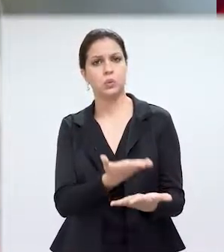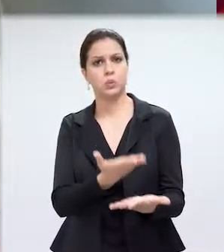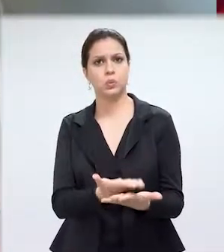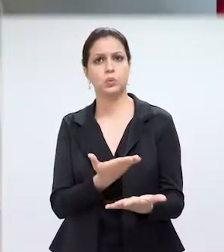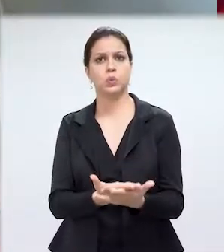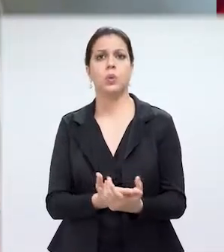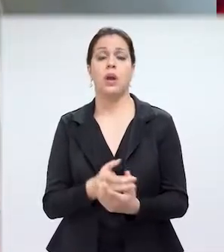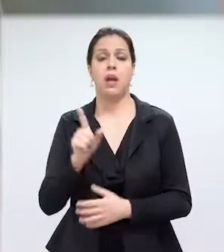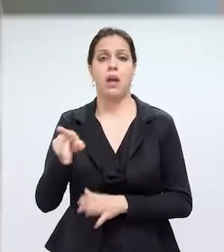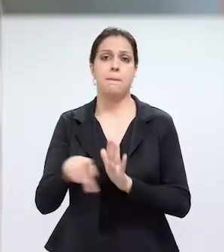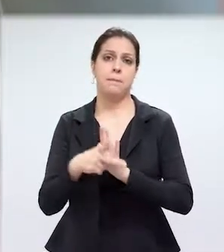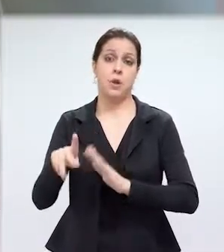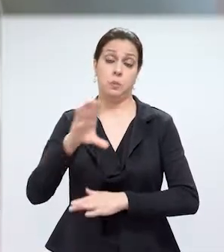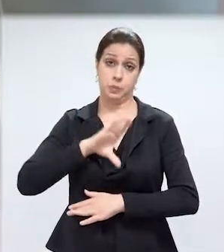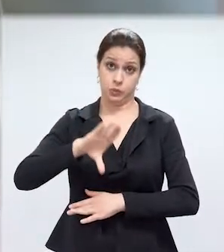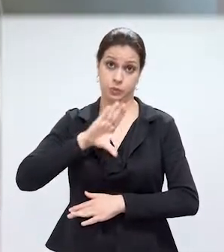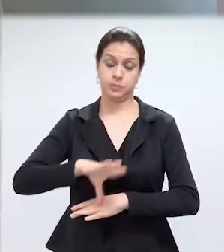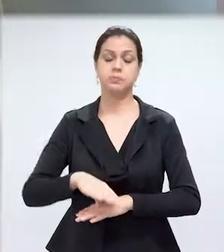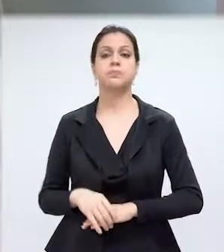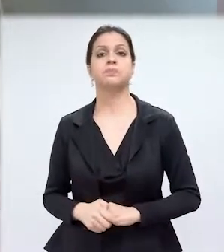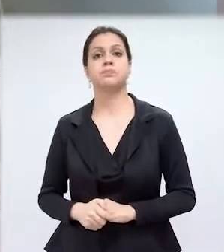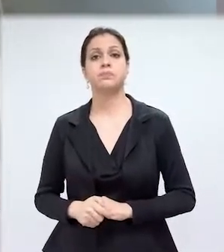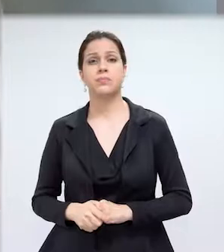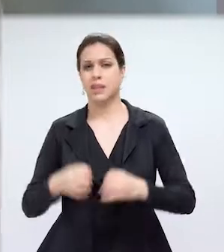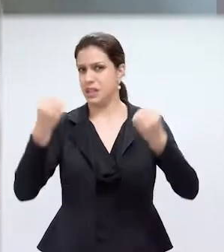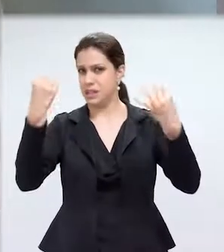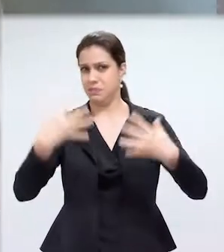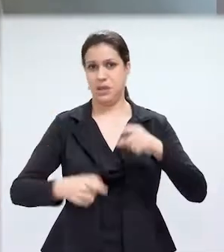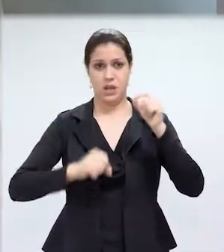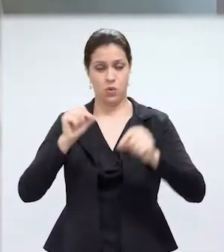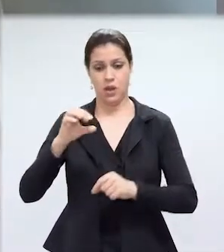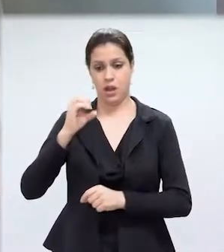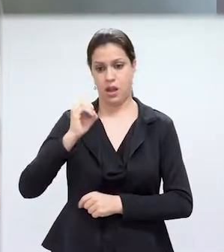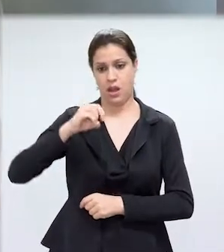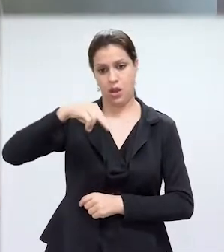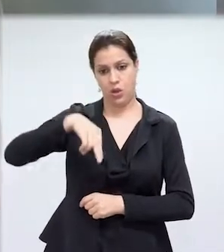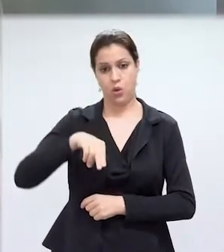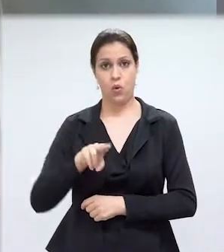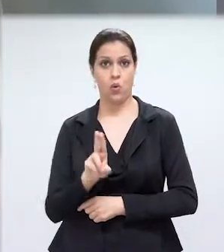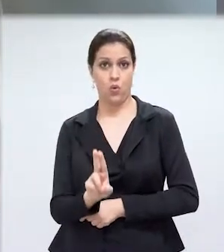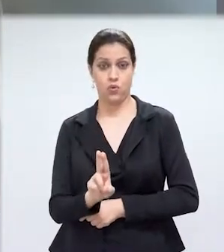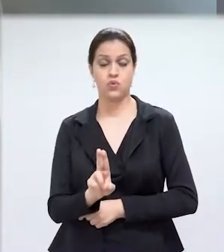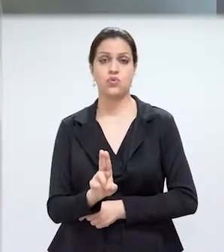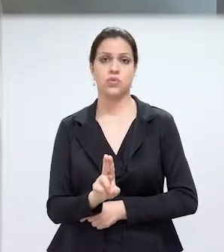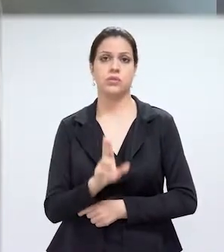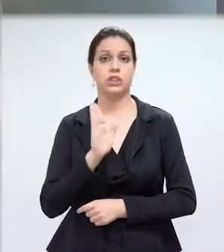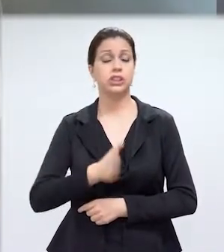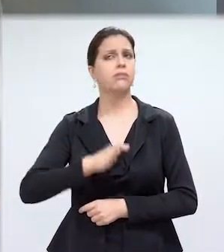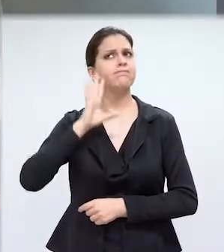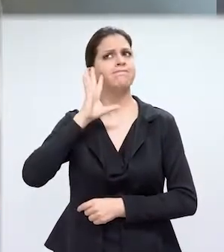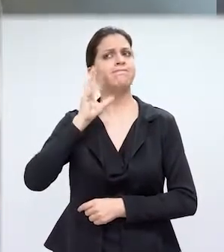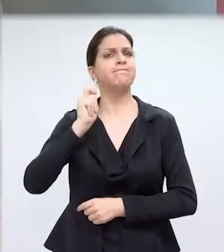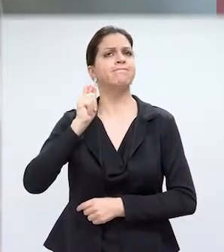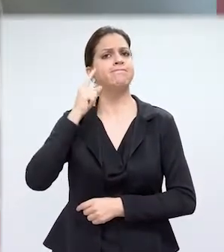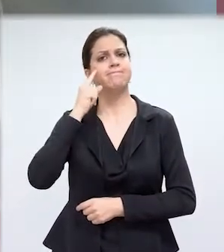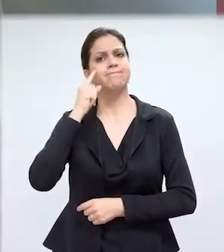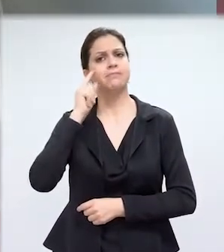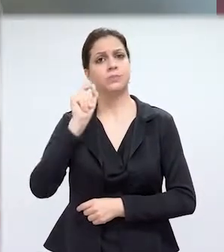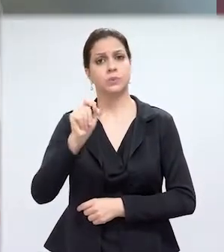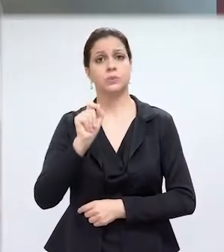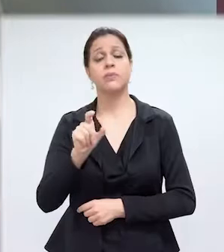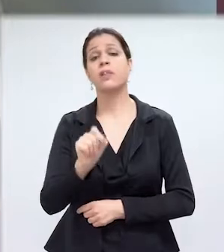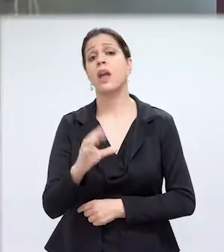né, pela obra dele e tudo mais, um autor português, ele coloca que a ONU, né, chegou